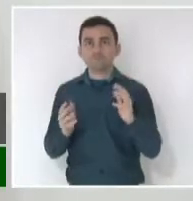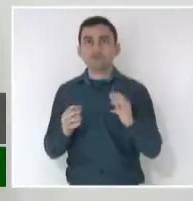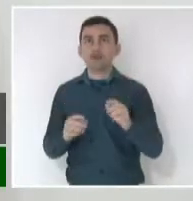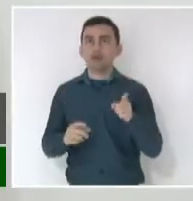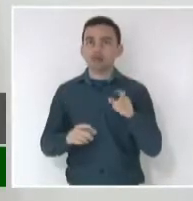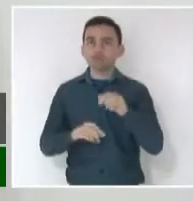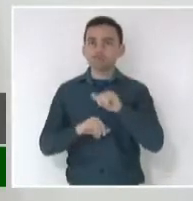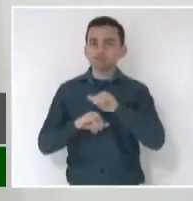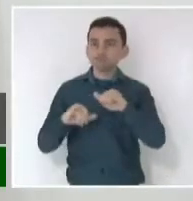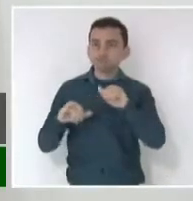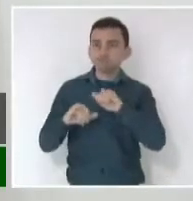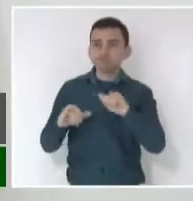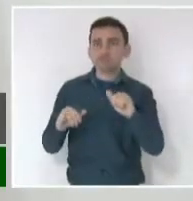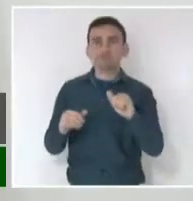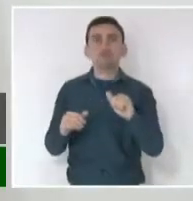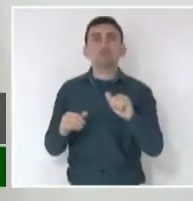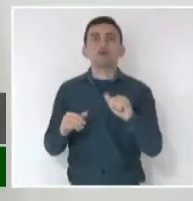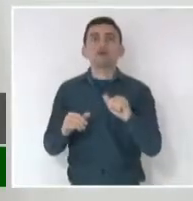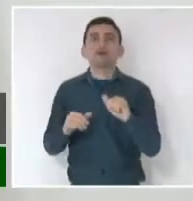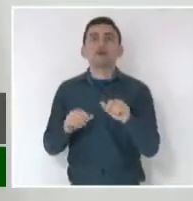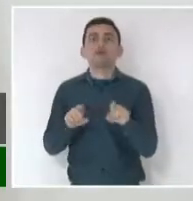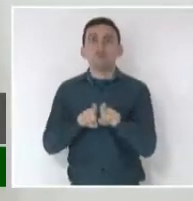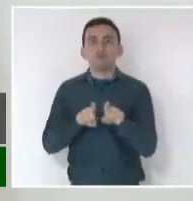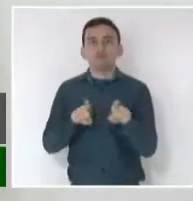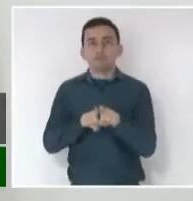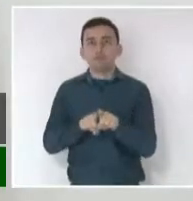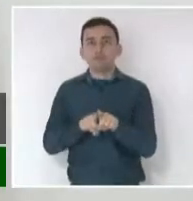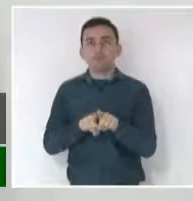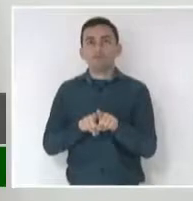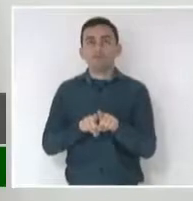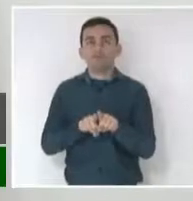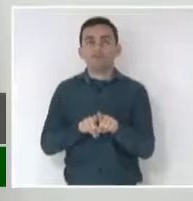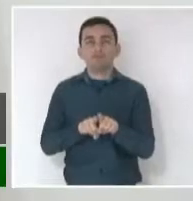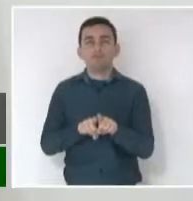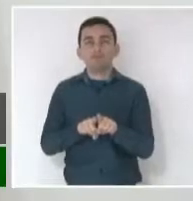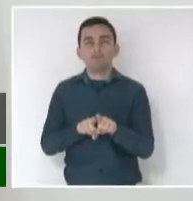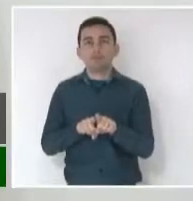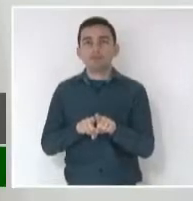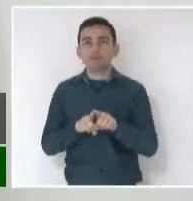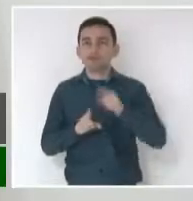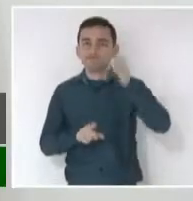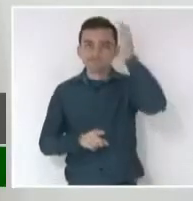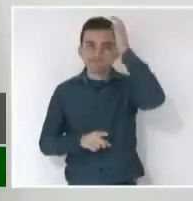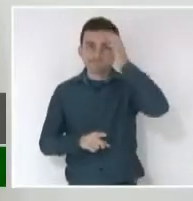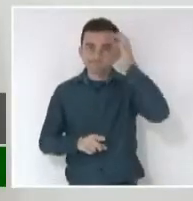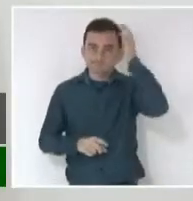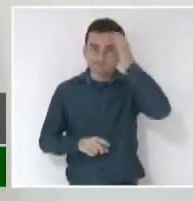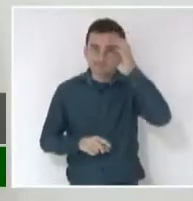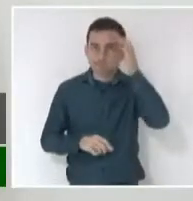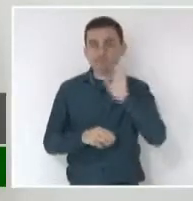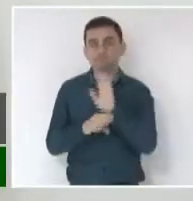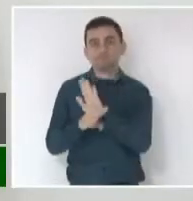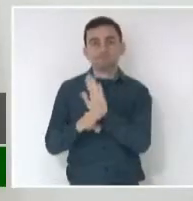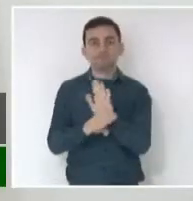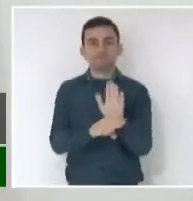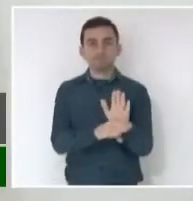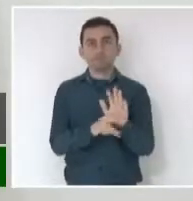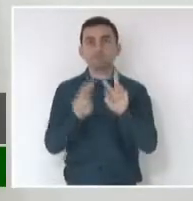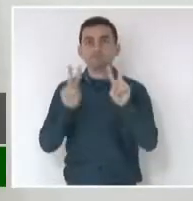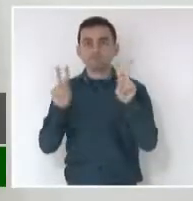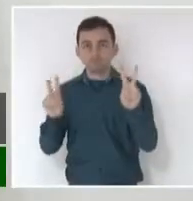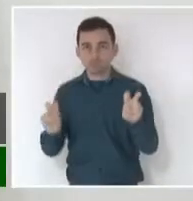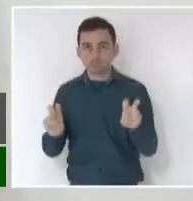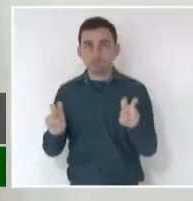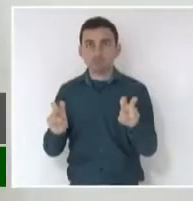sensibilização e, ao mesmo tempo, também de conscientização sobre